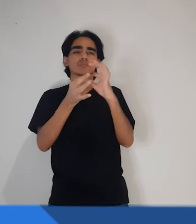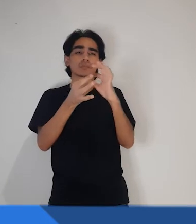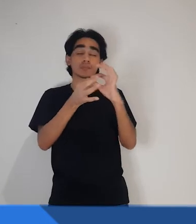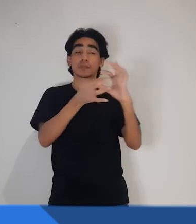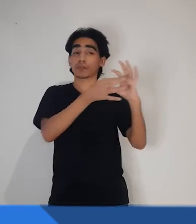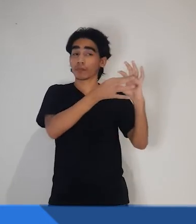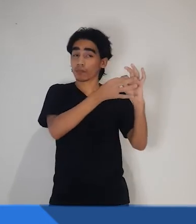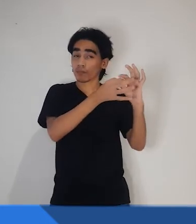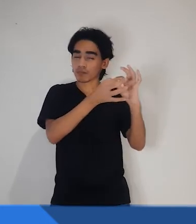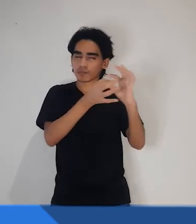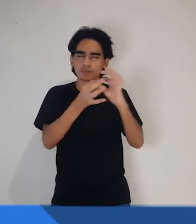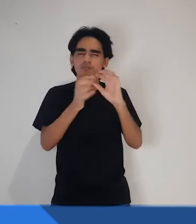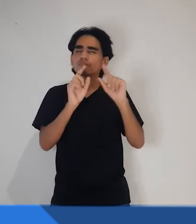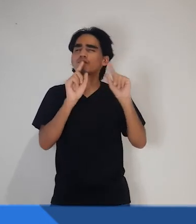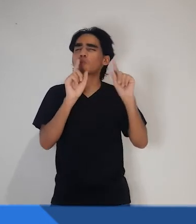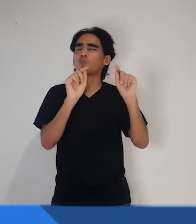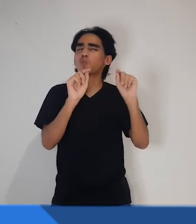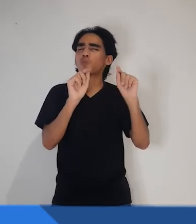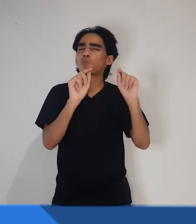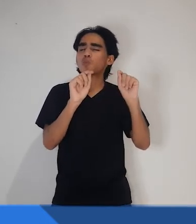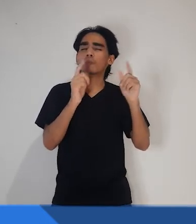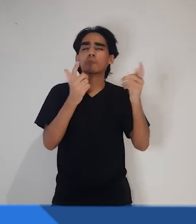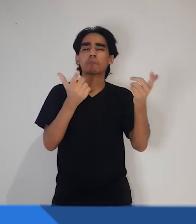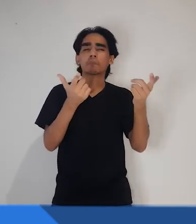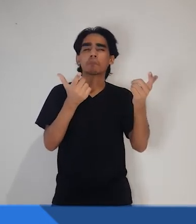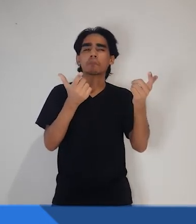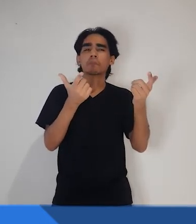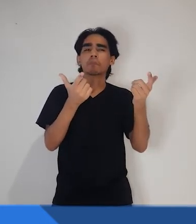contextos. Contextos são